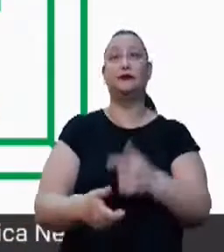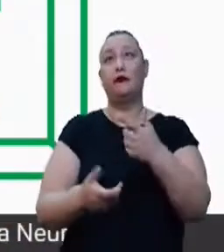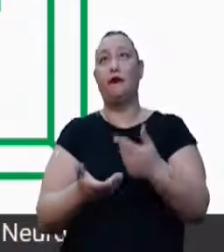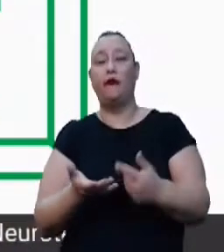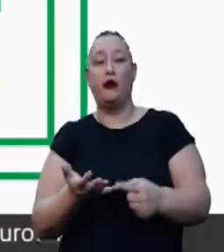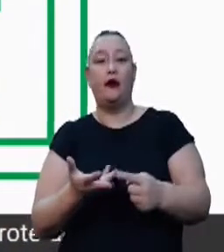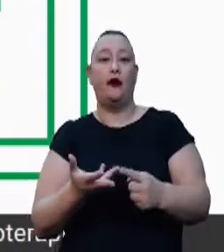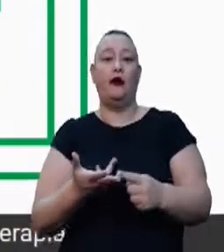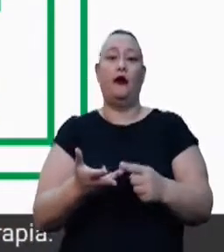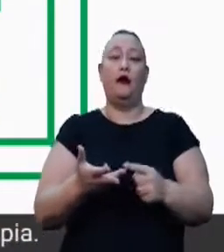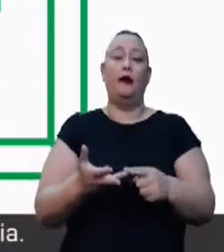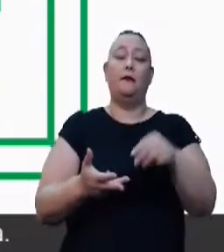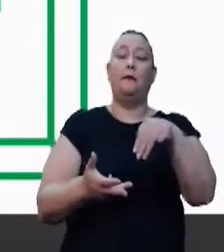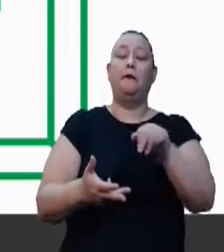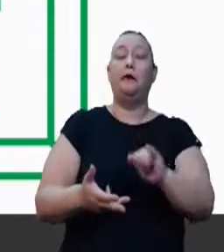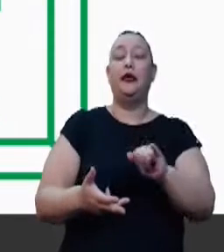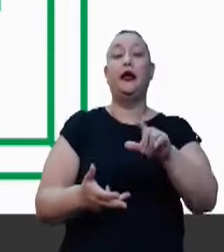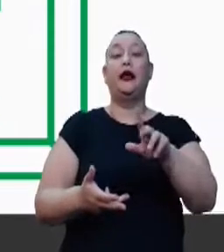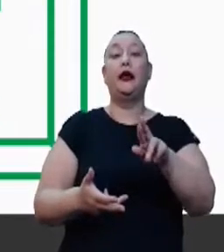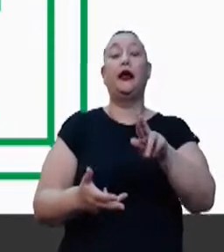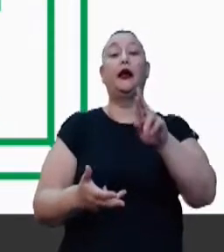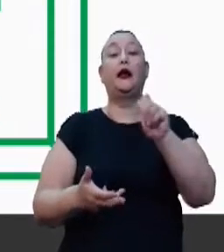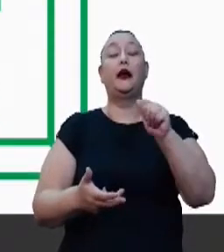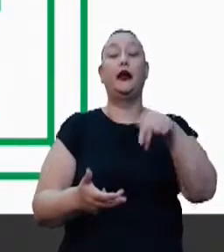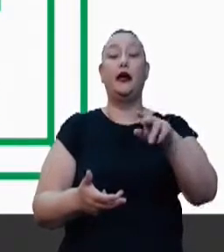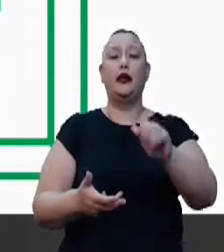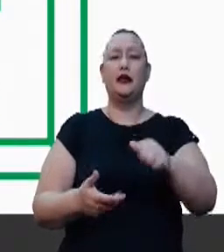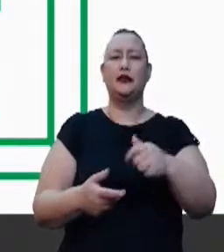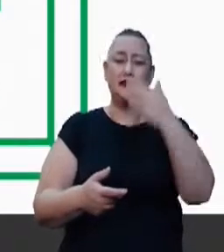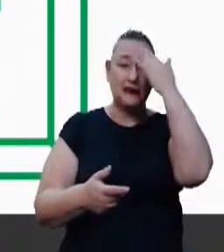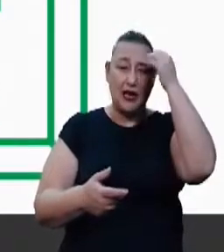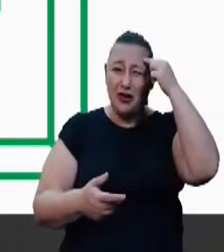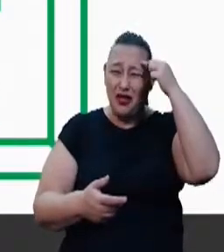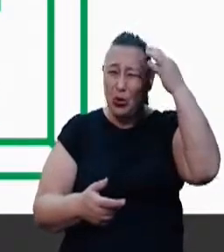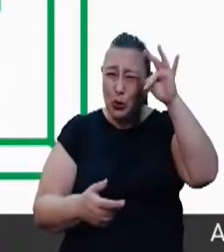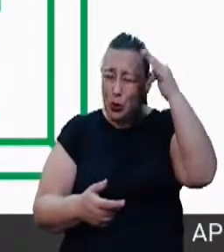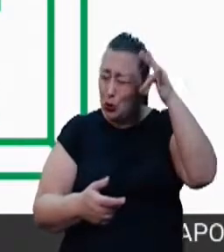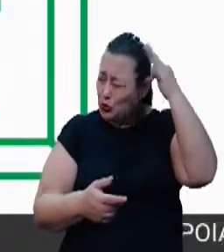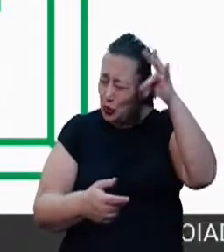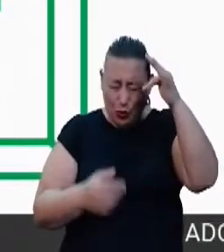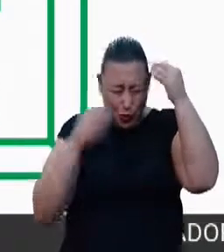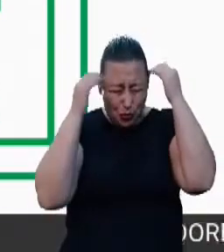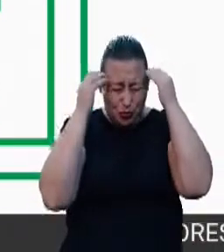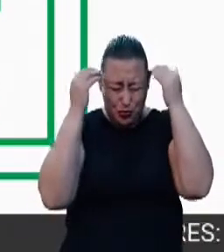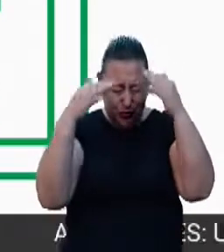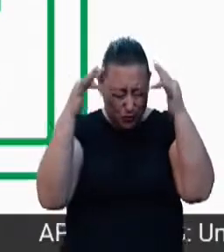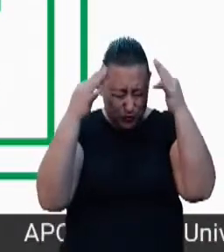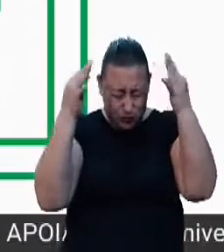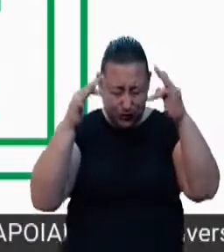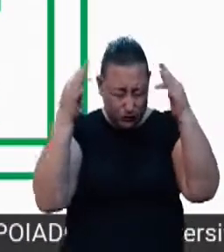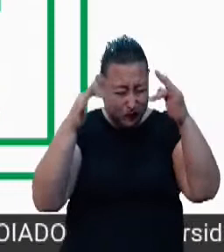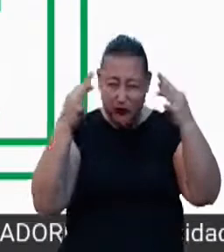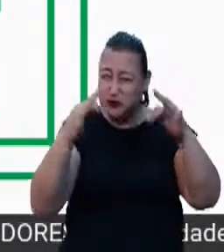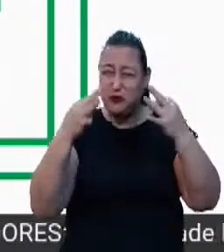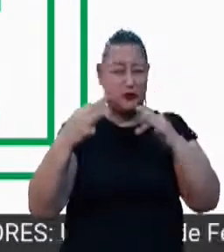para migrânia. O que é a migrânia? Aquela dor de cabeça crônica, né? Tem pessoas que têm isso e elas